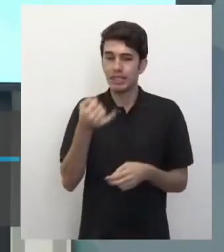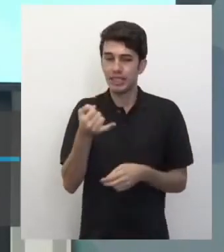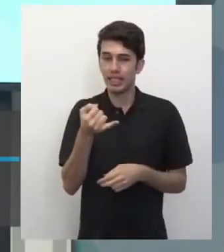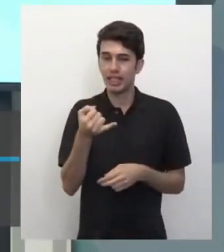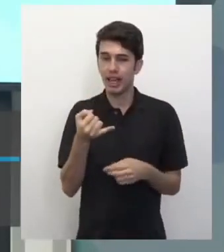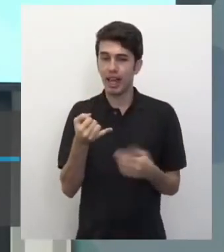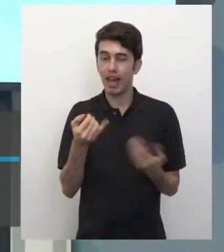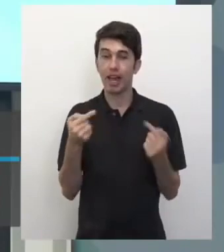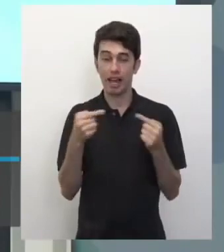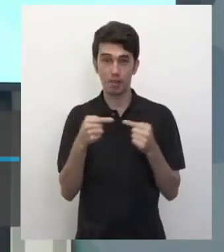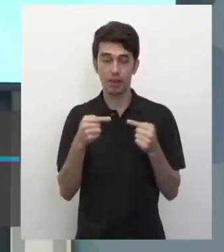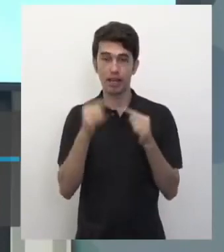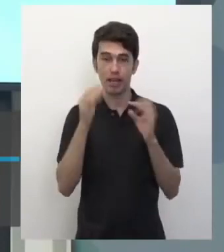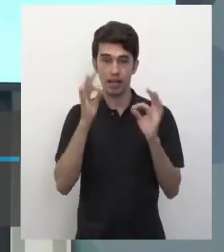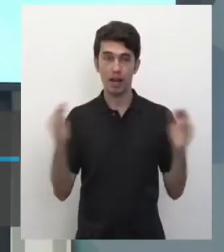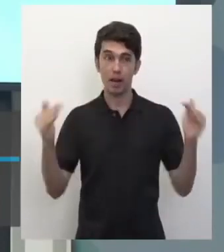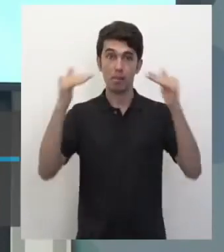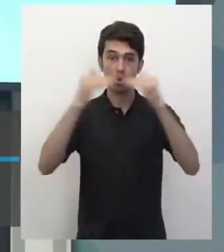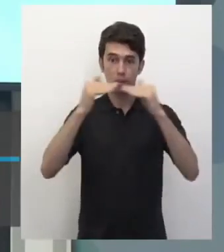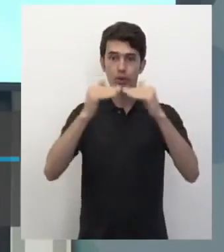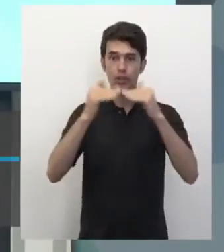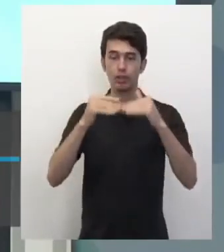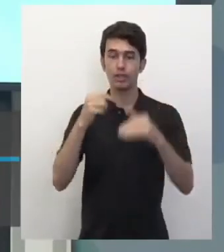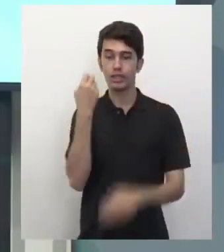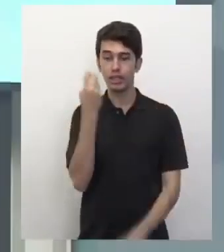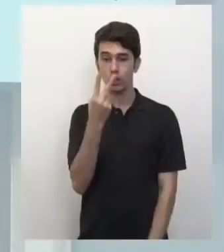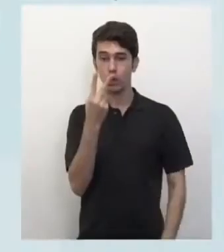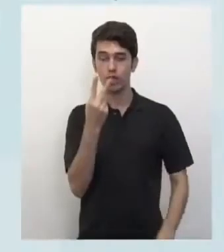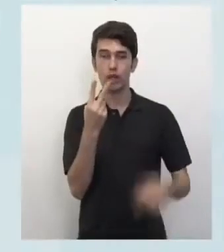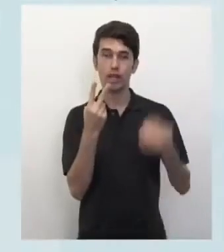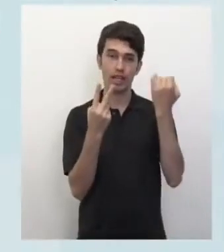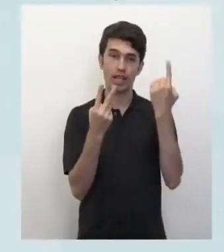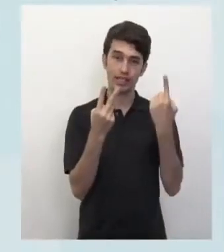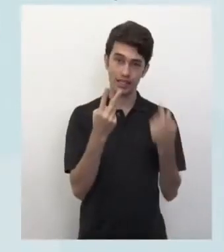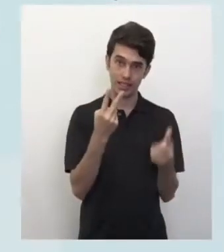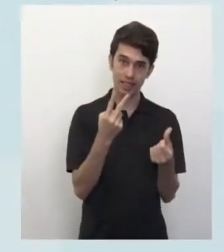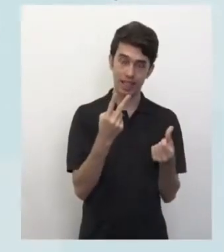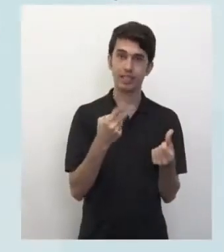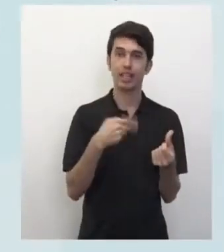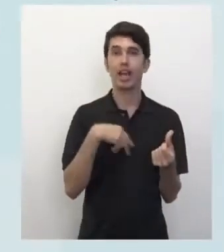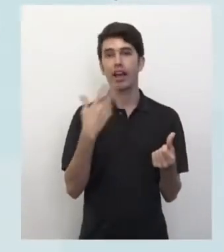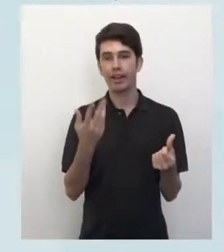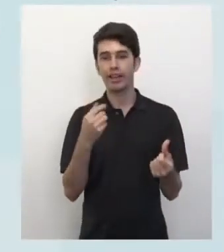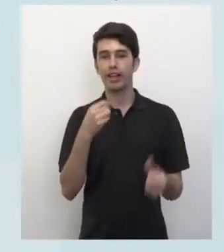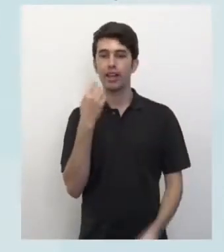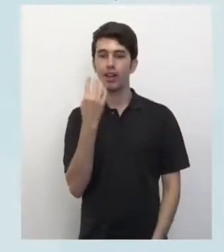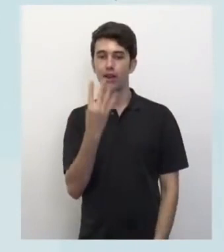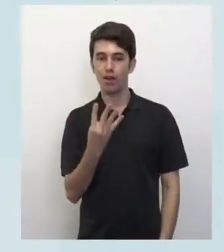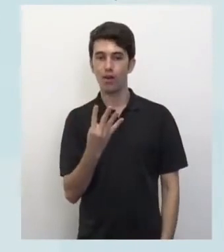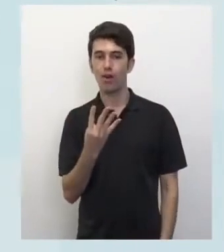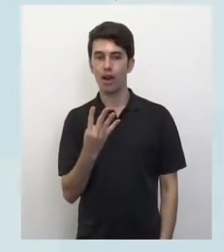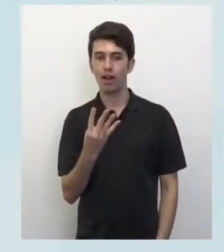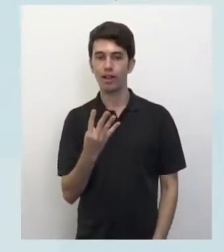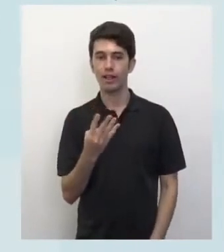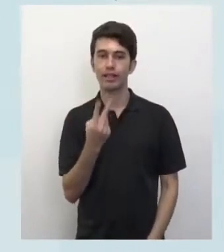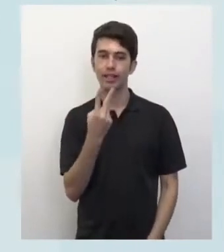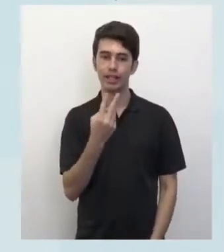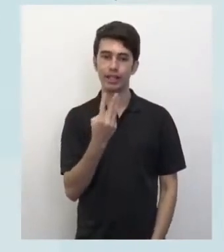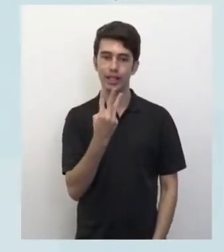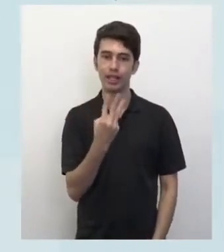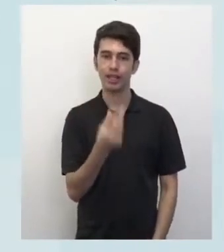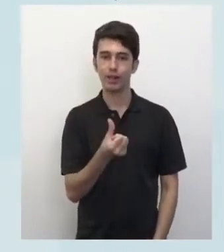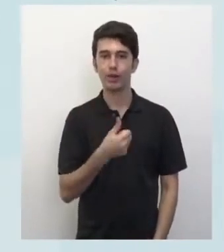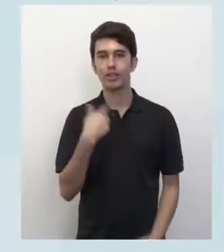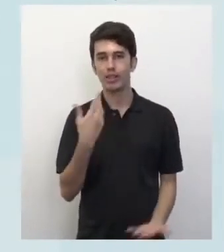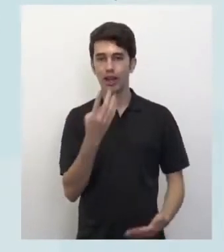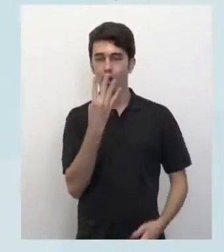diretamente proporcionais, e sim, são, né? Se em 2 horas ele percorreu 16 quilômetros, então a resposta ela já está implícita, sim, aqui, né?